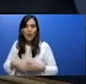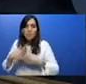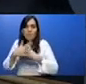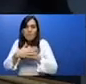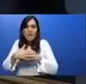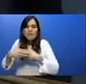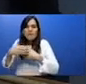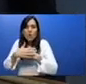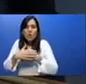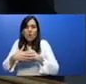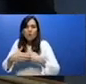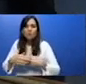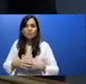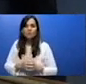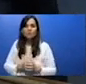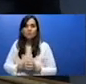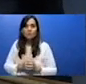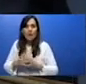Pêssego,